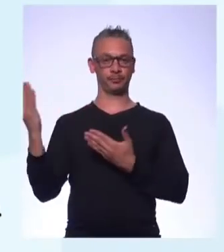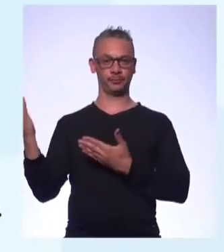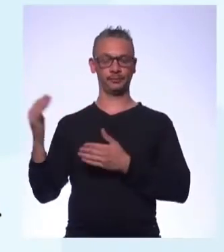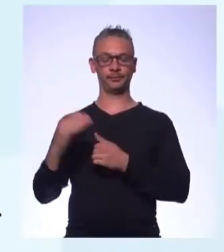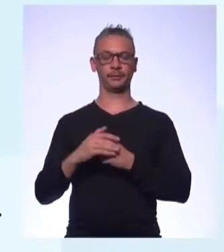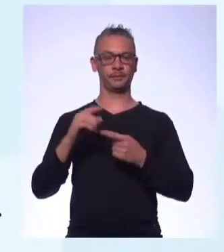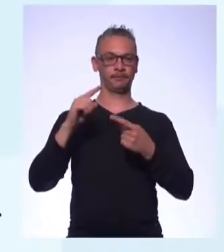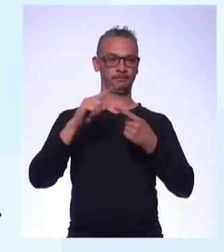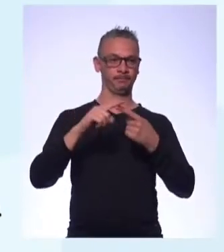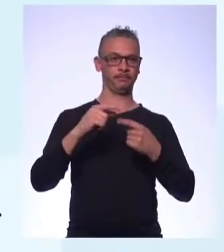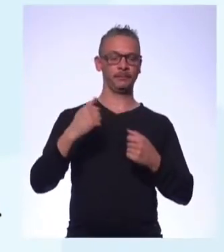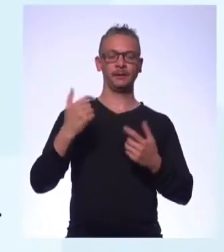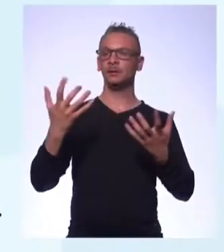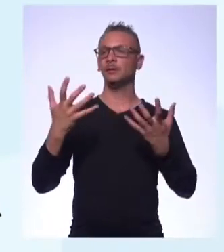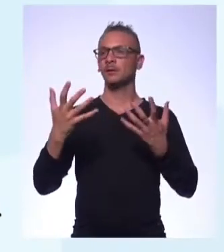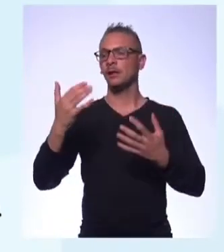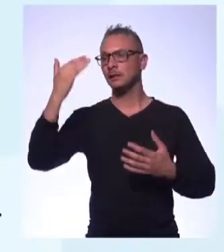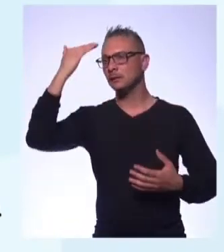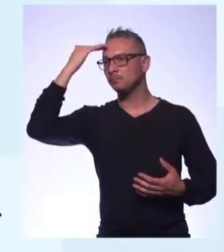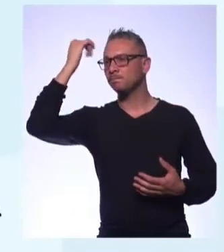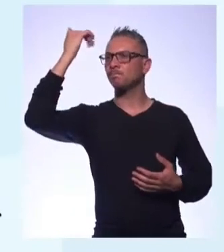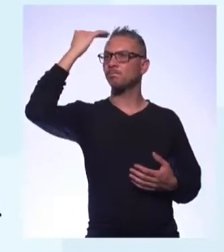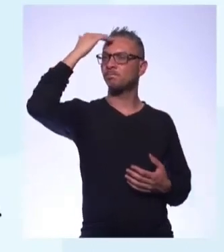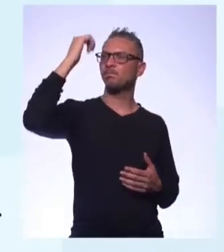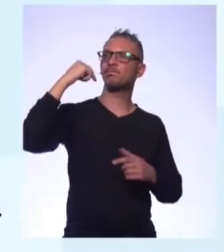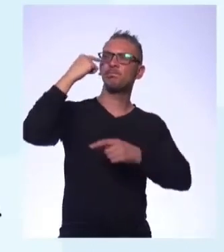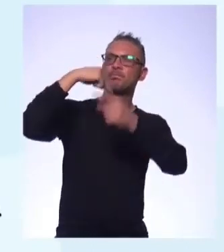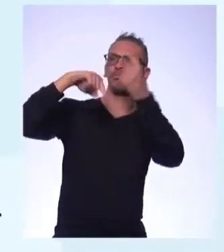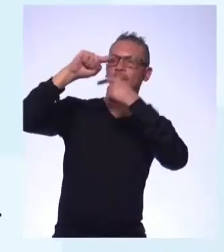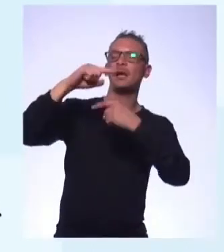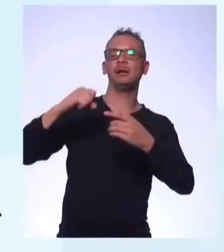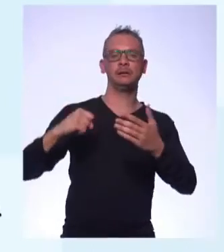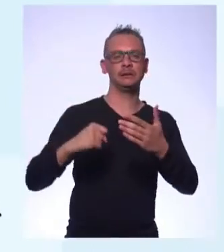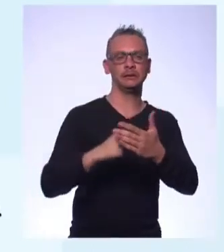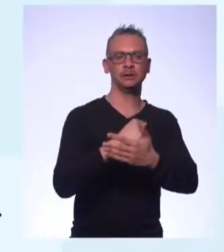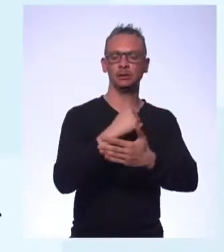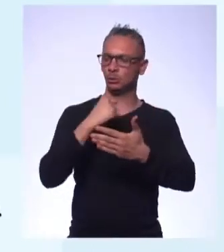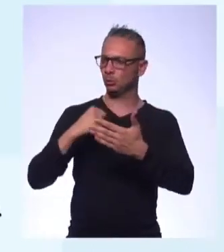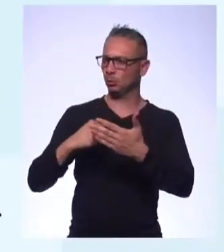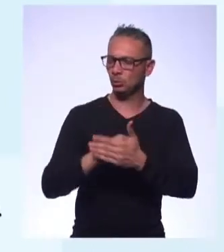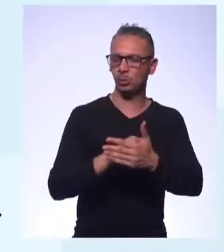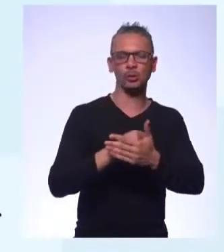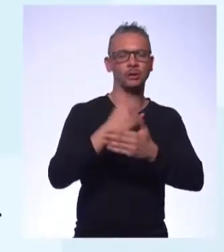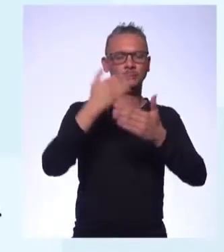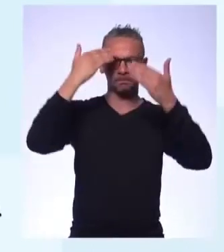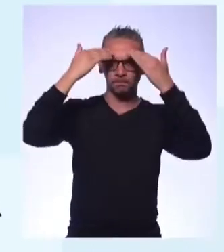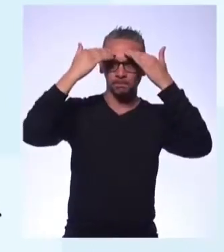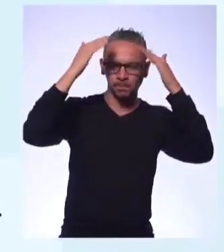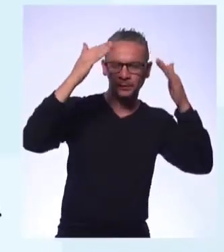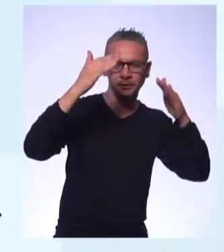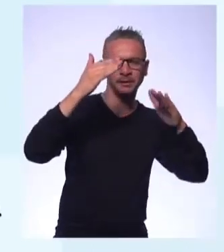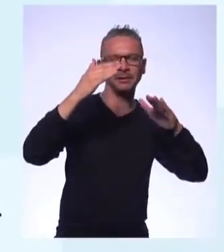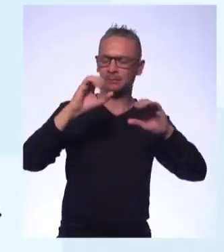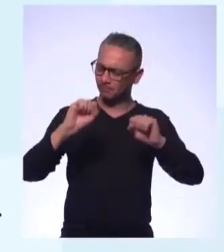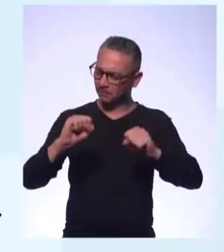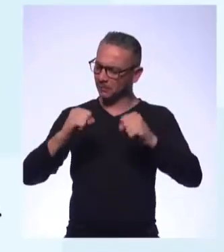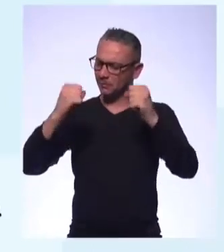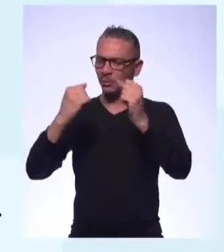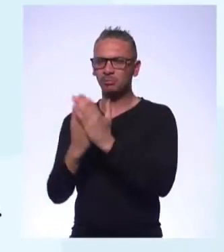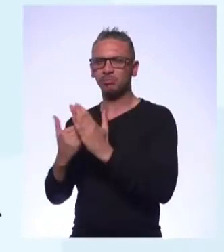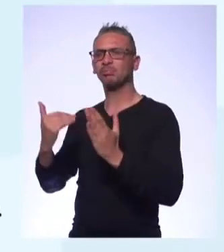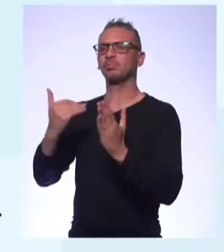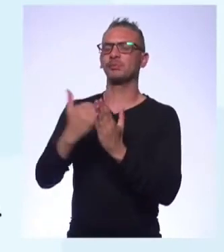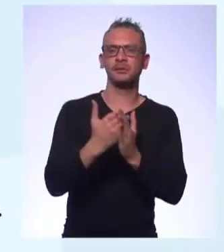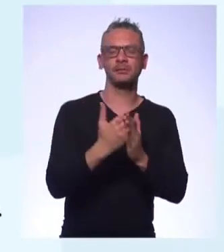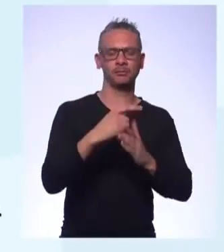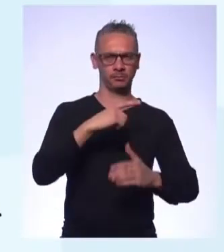ó. Almejar o sucesso é luta na certa. São dentes cerrados e mente aberta. Se tem grana curta, o esforço completa. E aí,